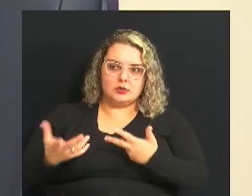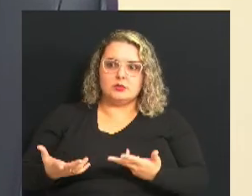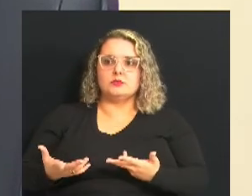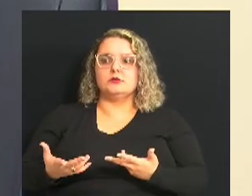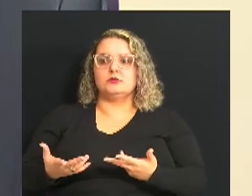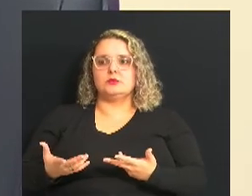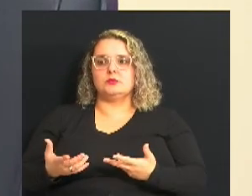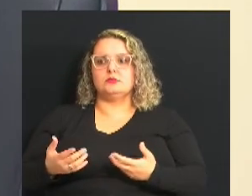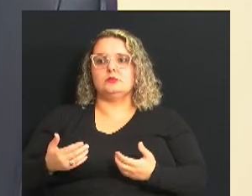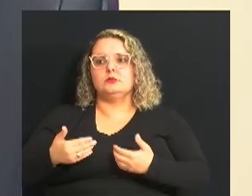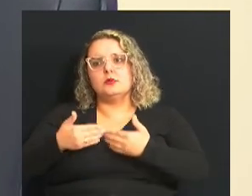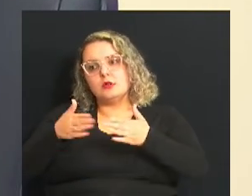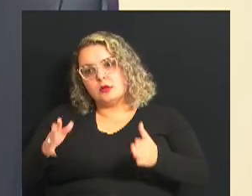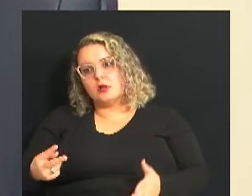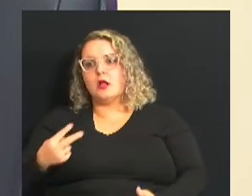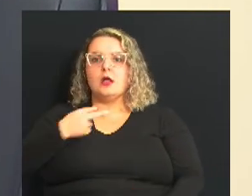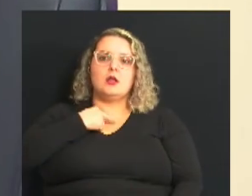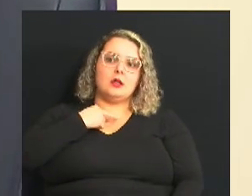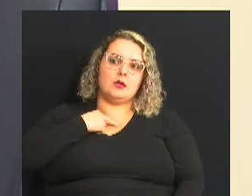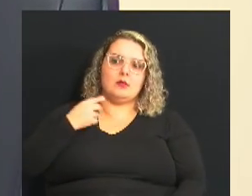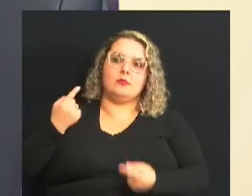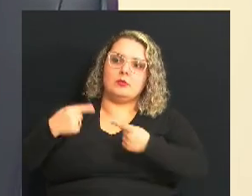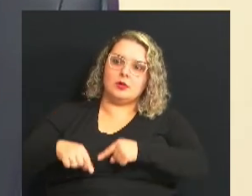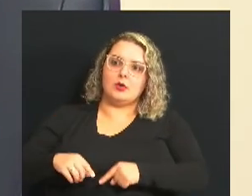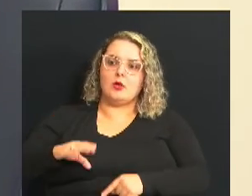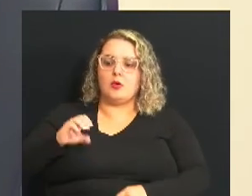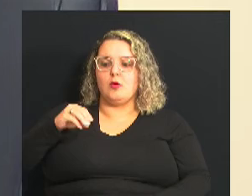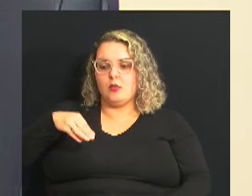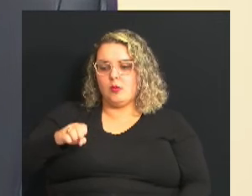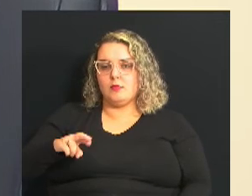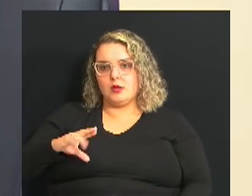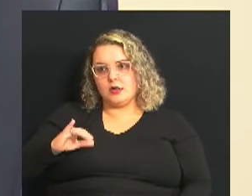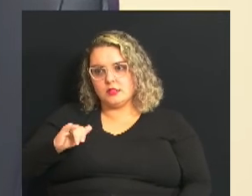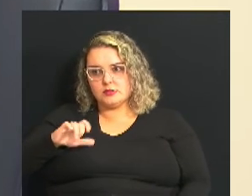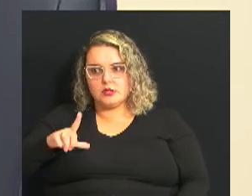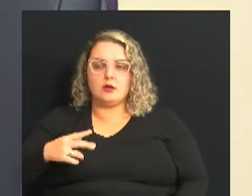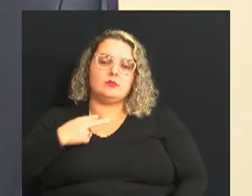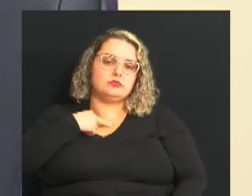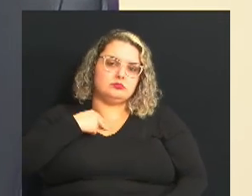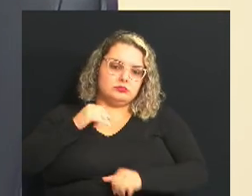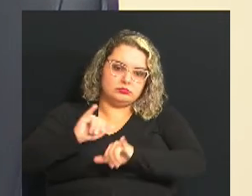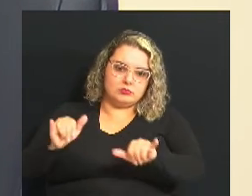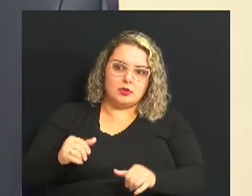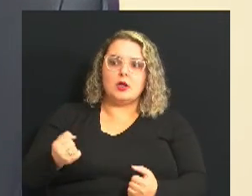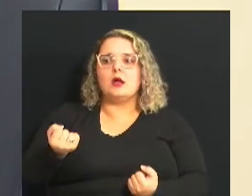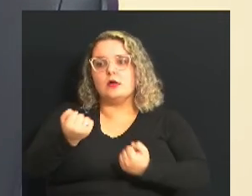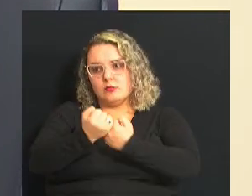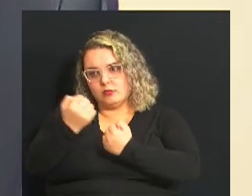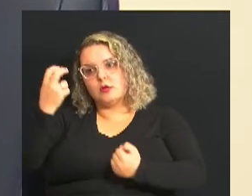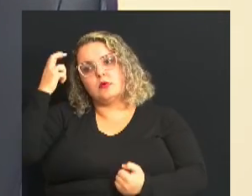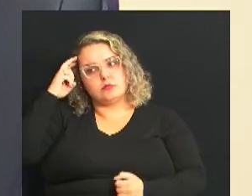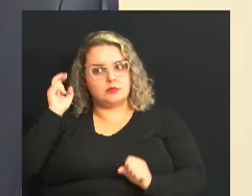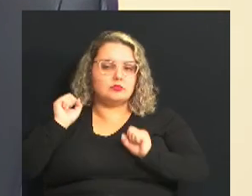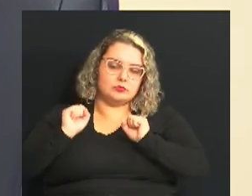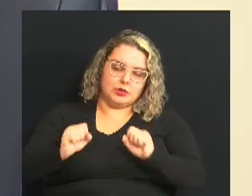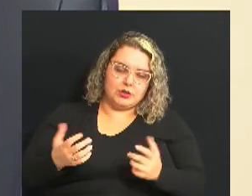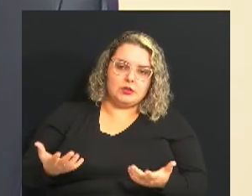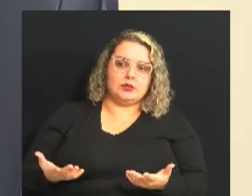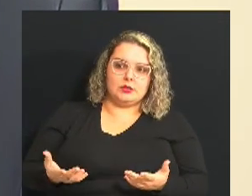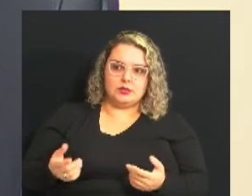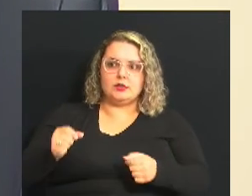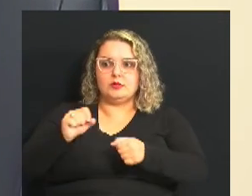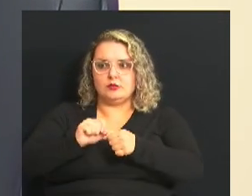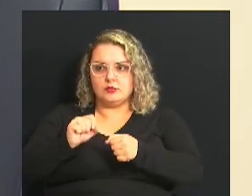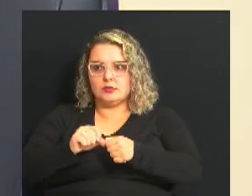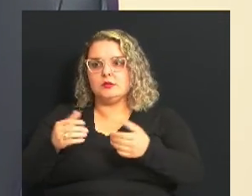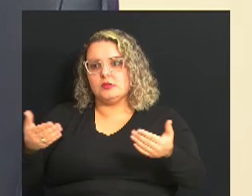sinal aberto, nós não podemos concorrer com TVs comerciais e não podemos pôr comercial. Mas apoio cultural é uma coisa que podemos e que nós estamos formalizando agora